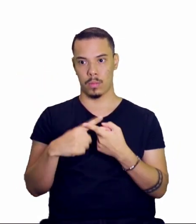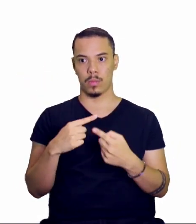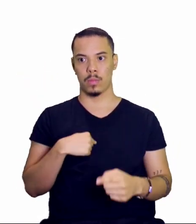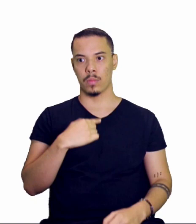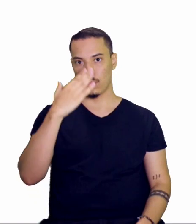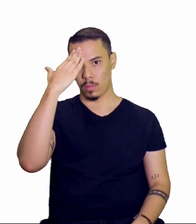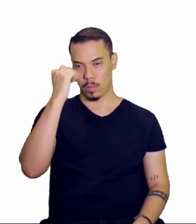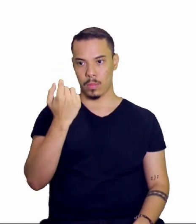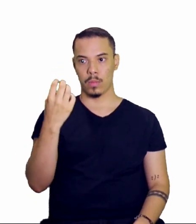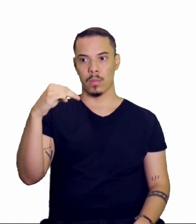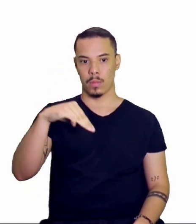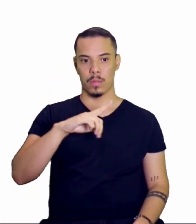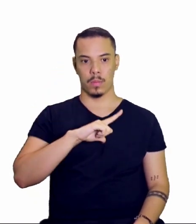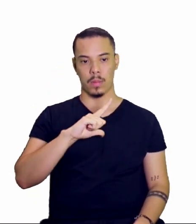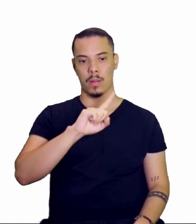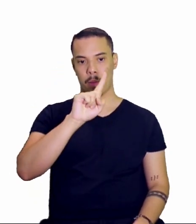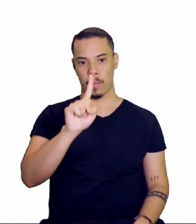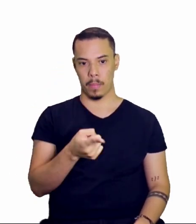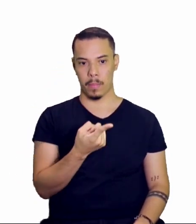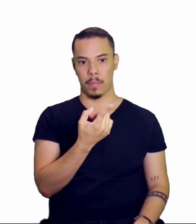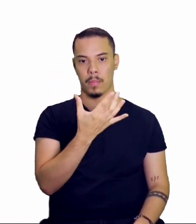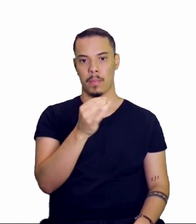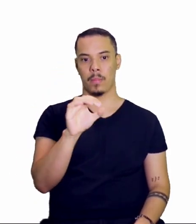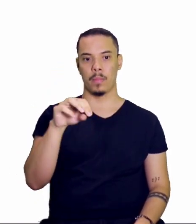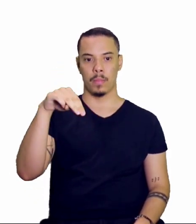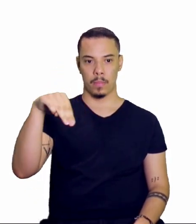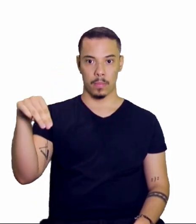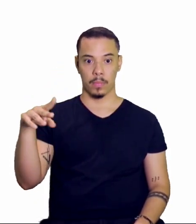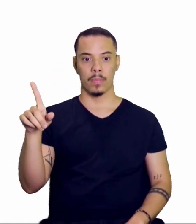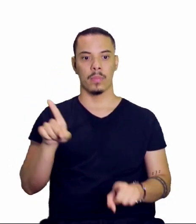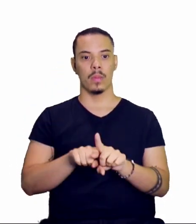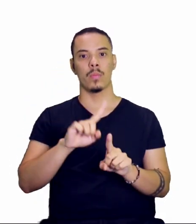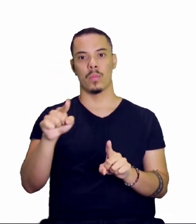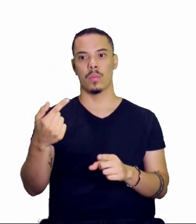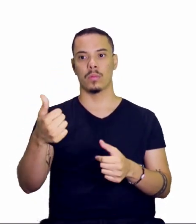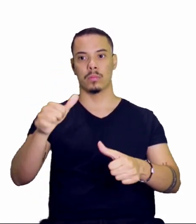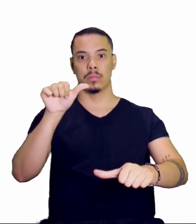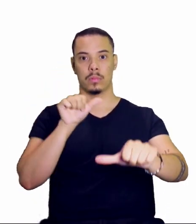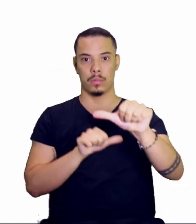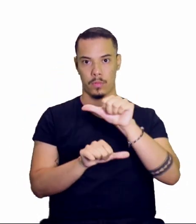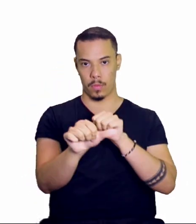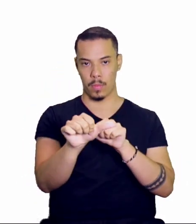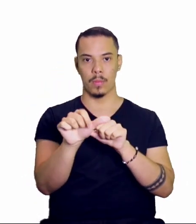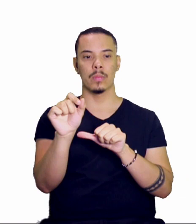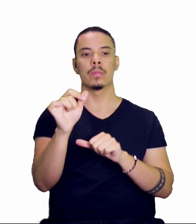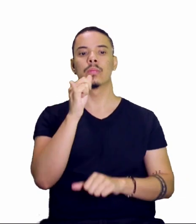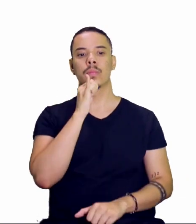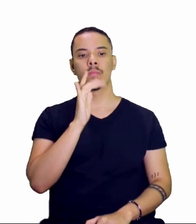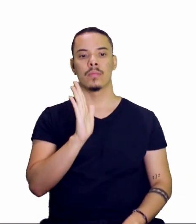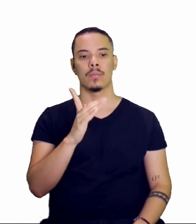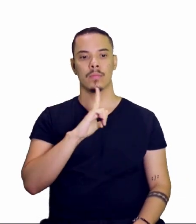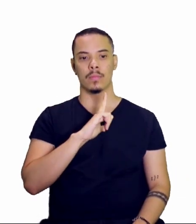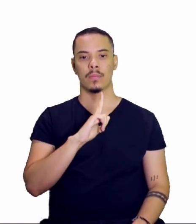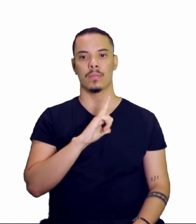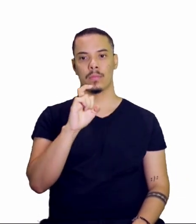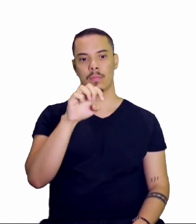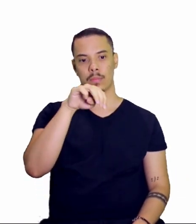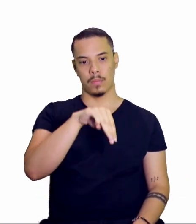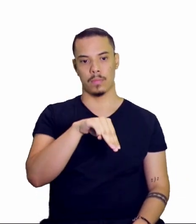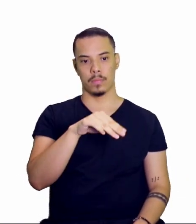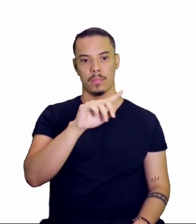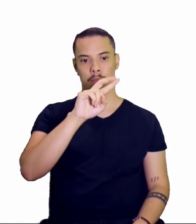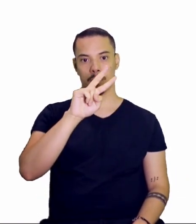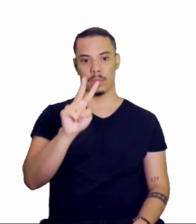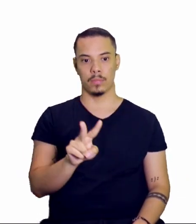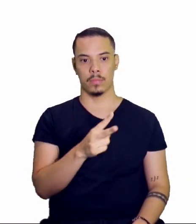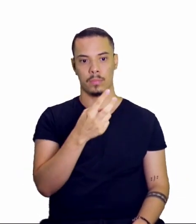1 metro tem 1.000 milímetros. E embaixo eu vou colocar o que eu quero transformar. No caso, eu já tenho o milímetros ali,